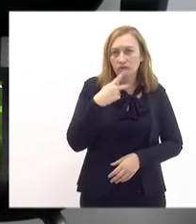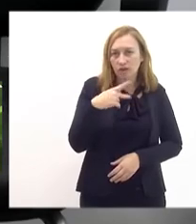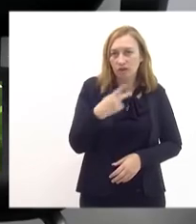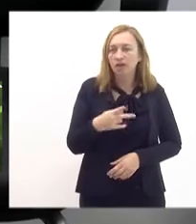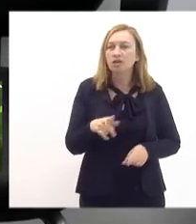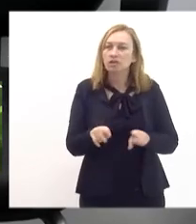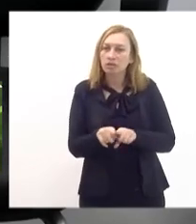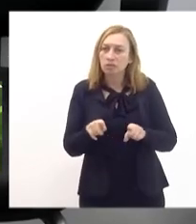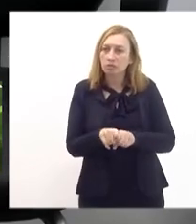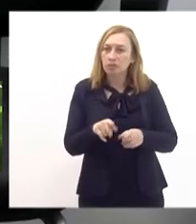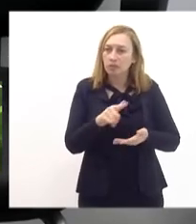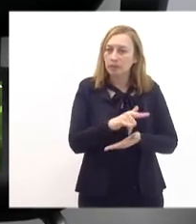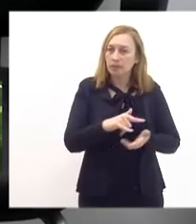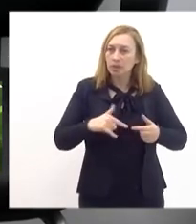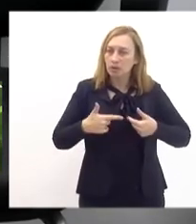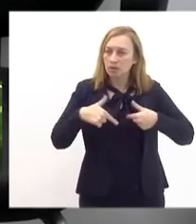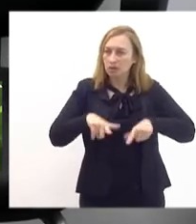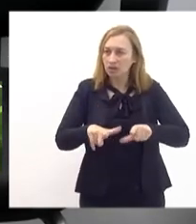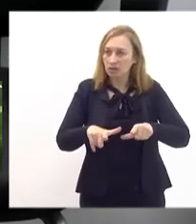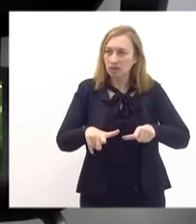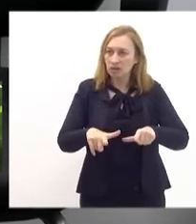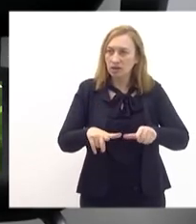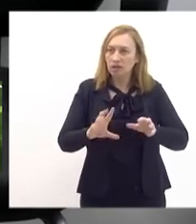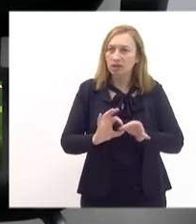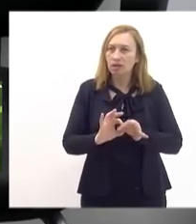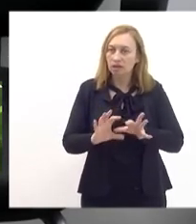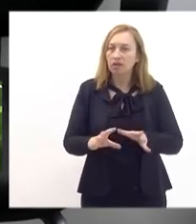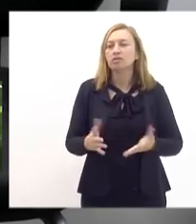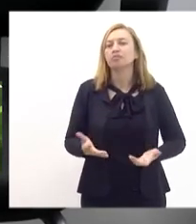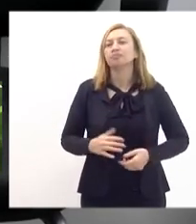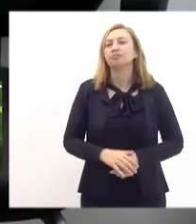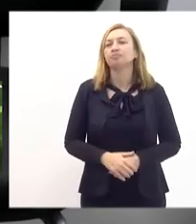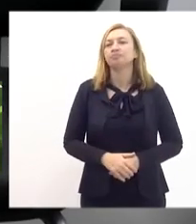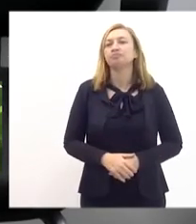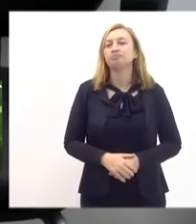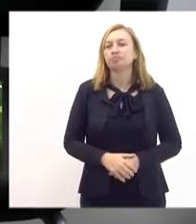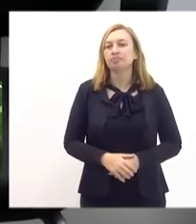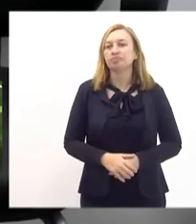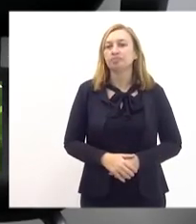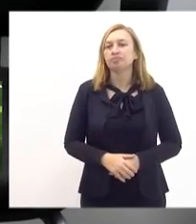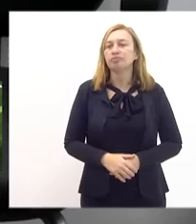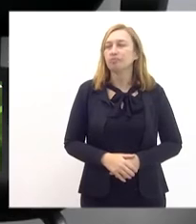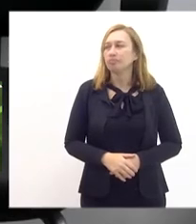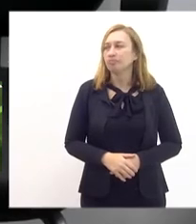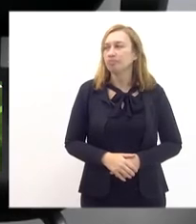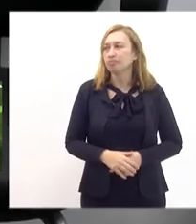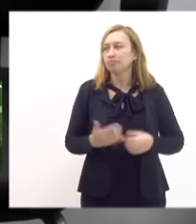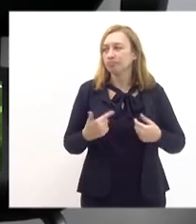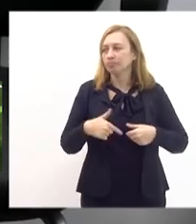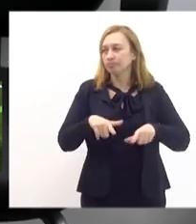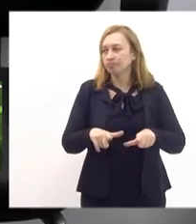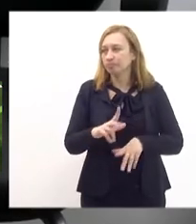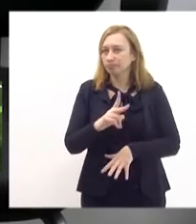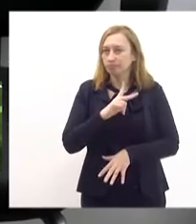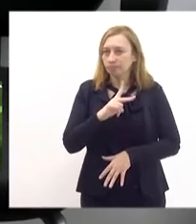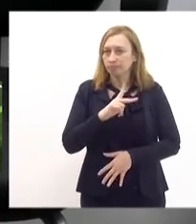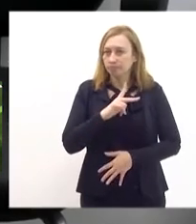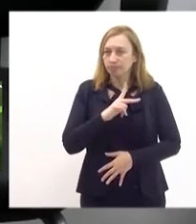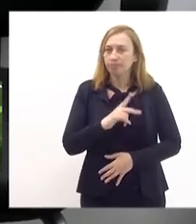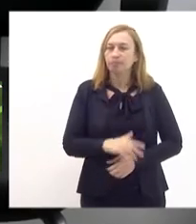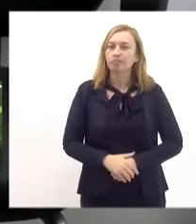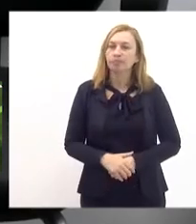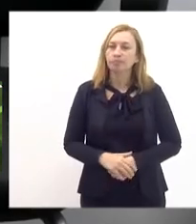certificados mesmo de ISO, por exemplo, tem certificados próprios